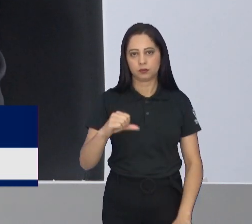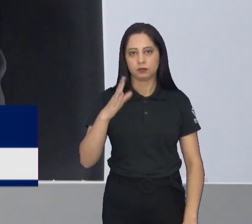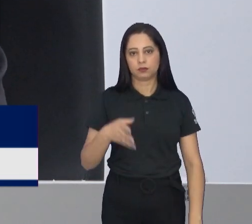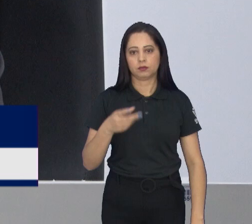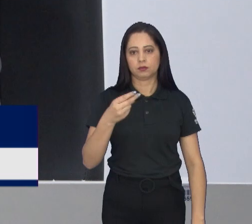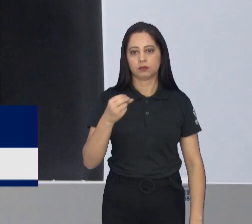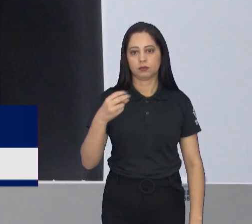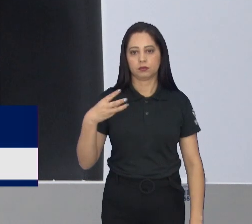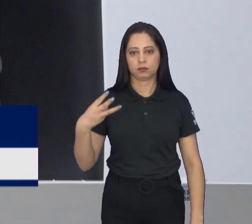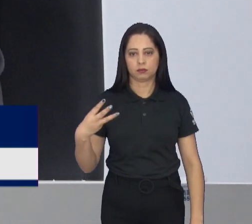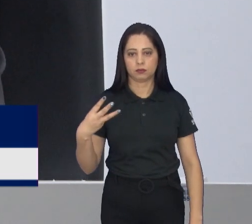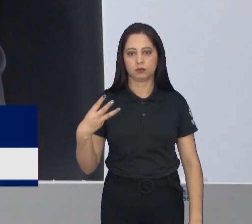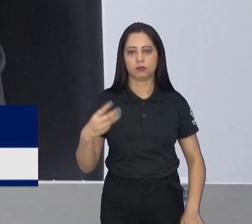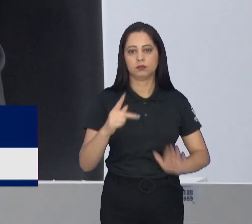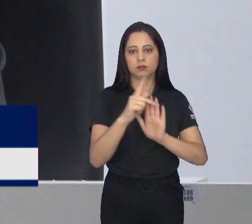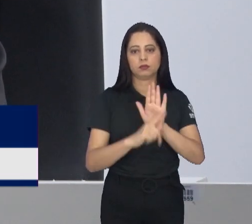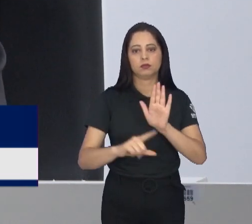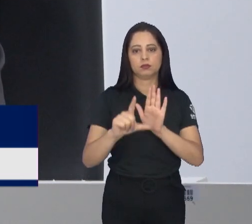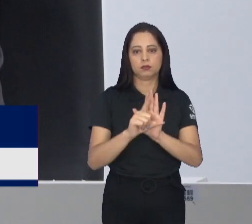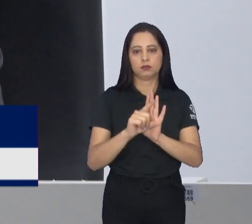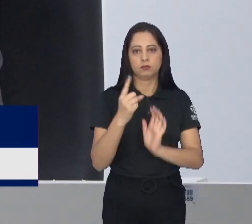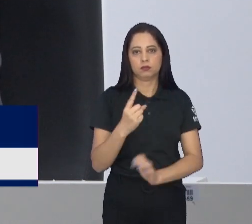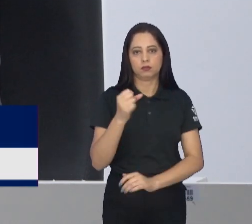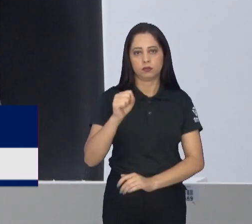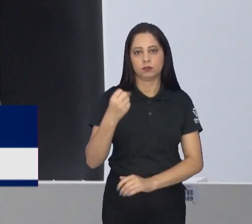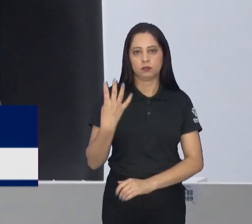5149/2023. Projeto de Lei